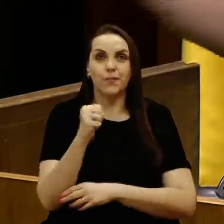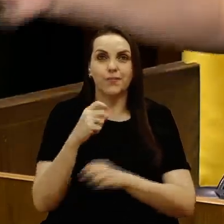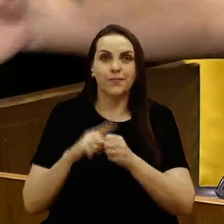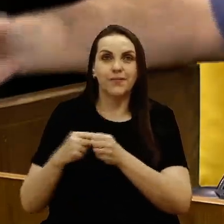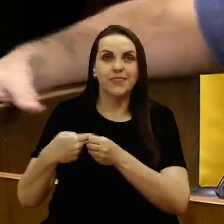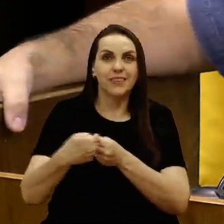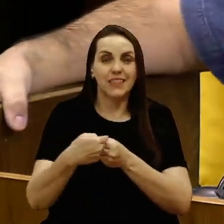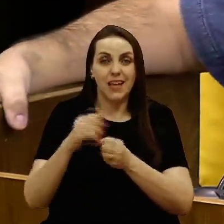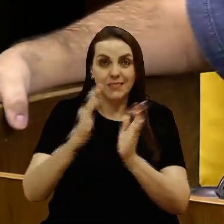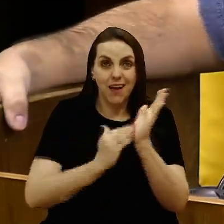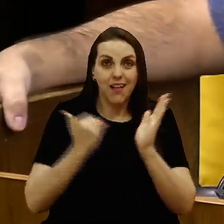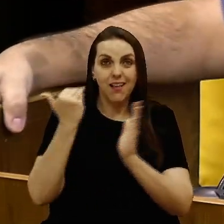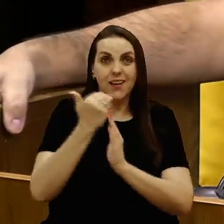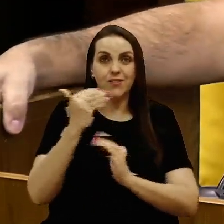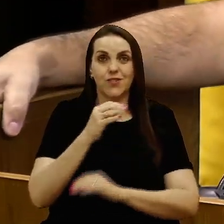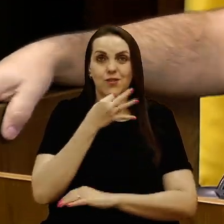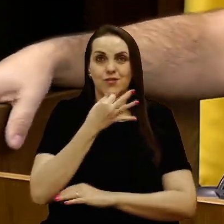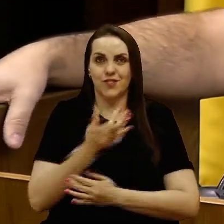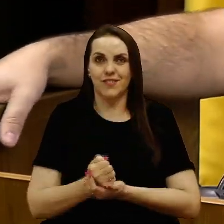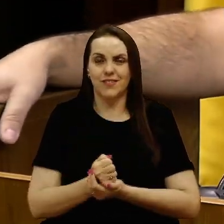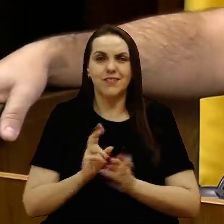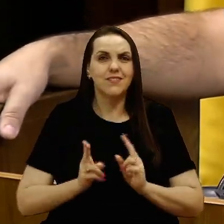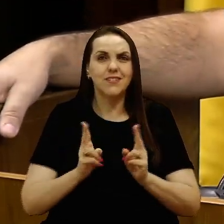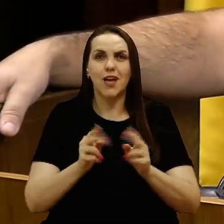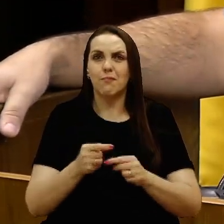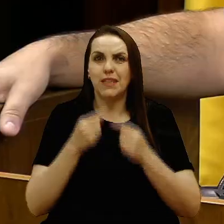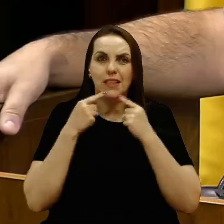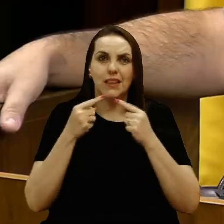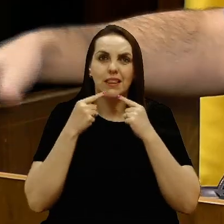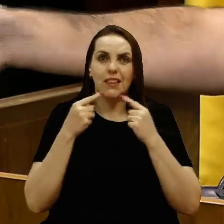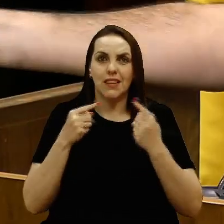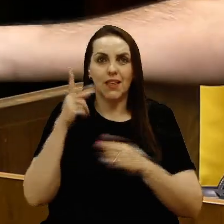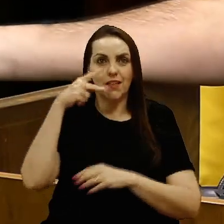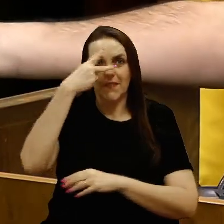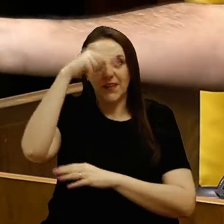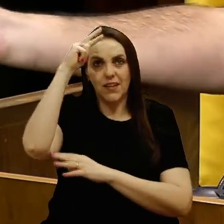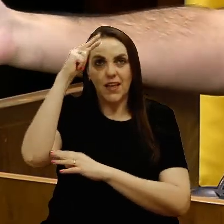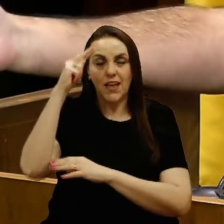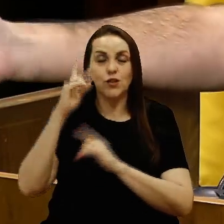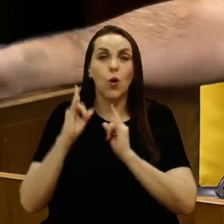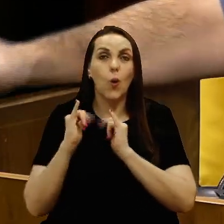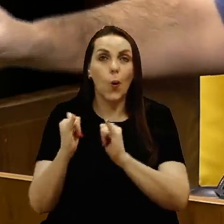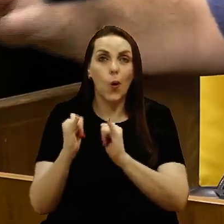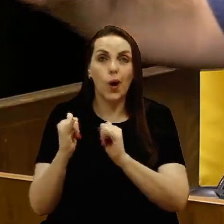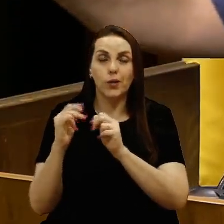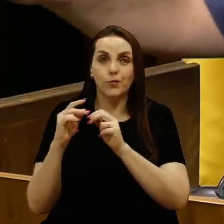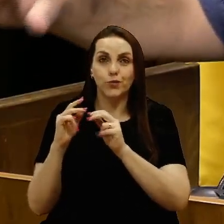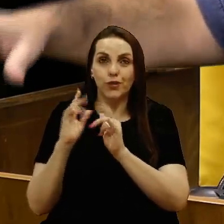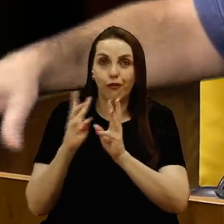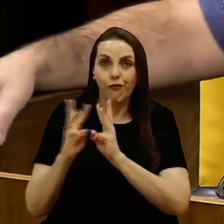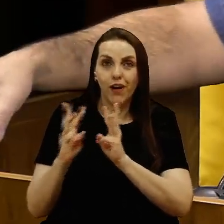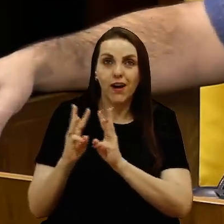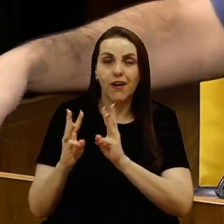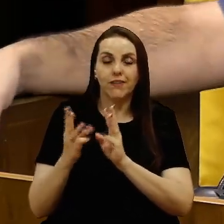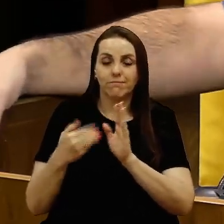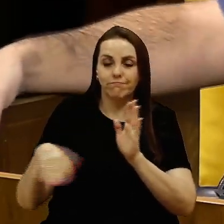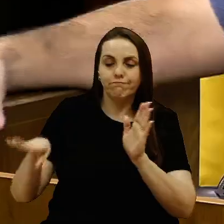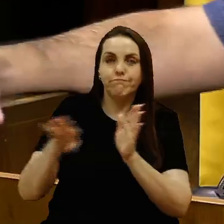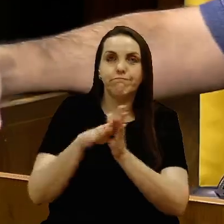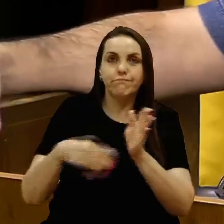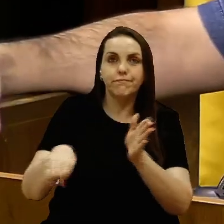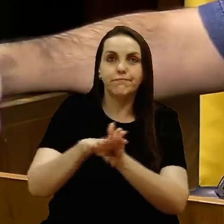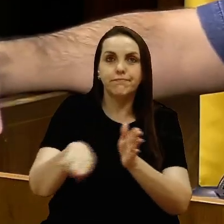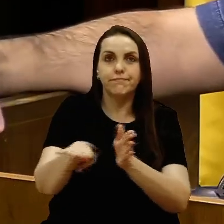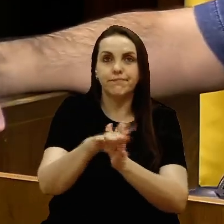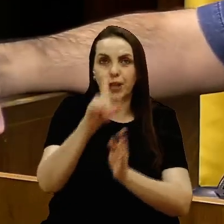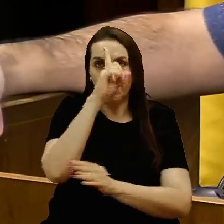vereador Edson, ver muitos ônibus e vans vindo de outros municípios e parar na frente dos nossos hospitais, vereadora